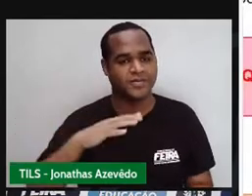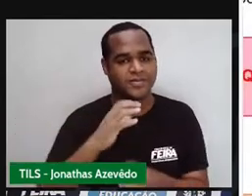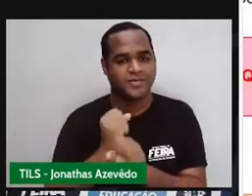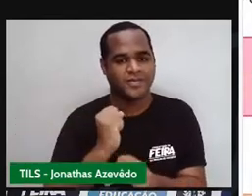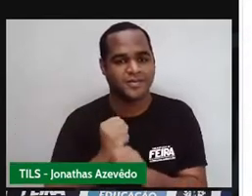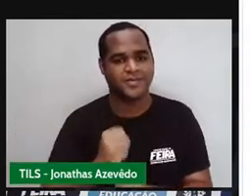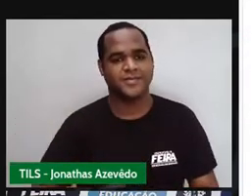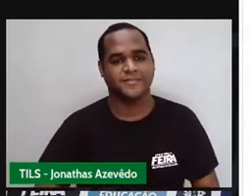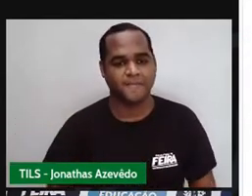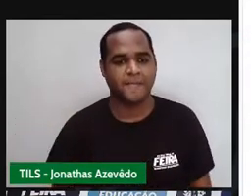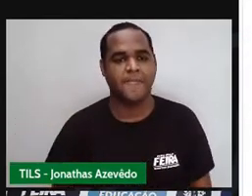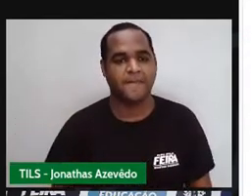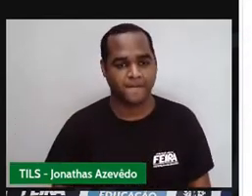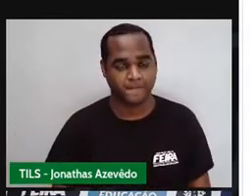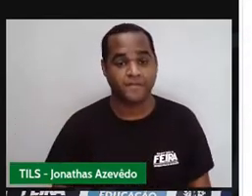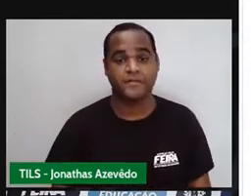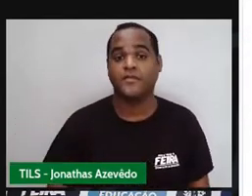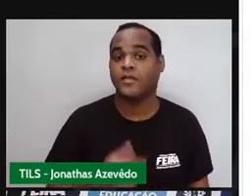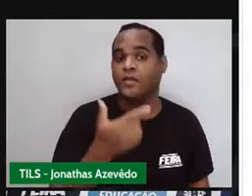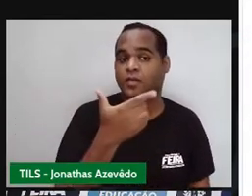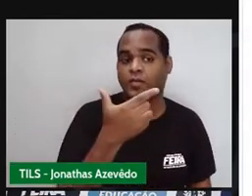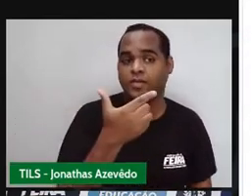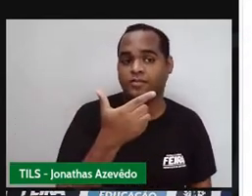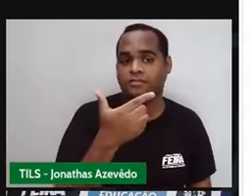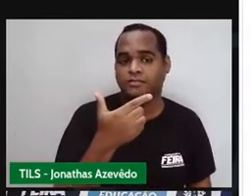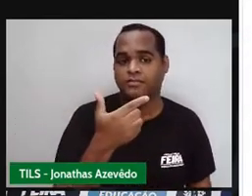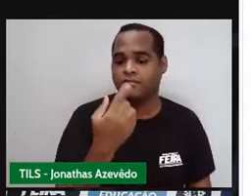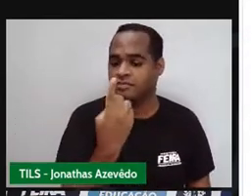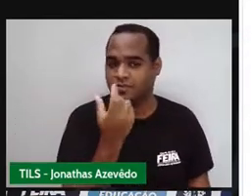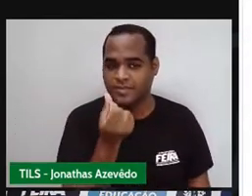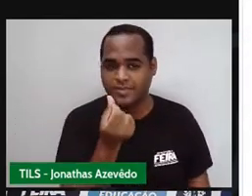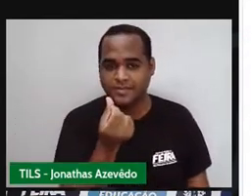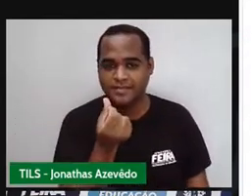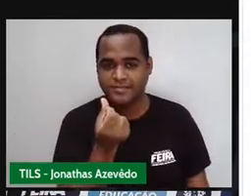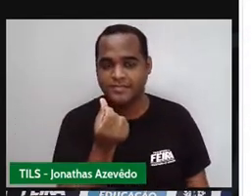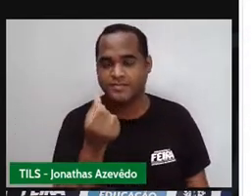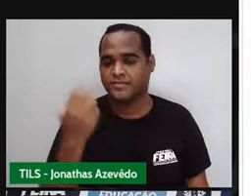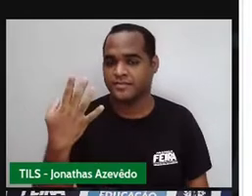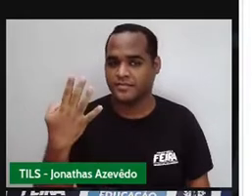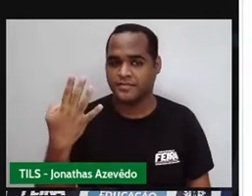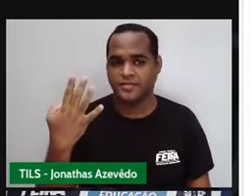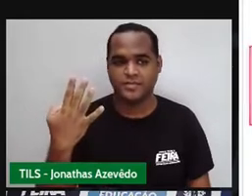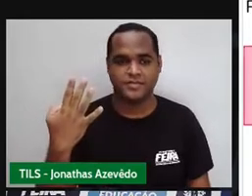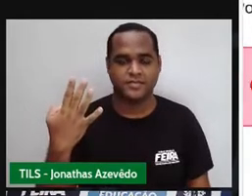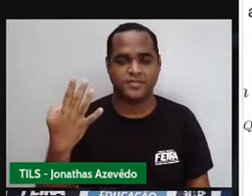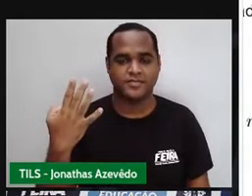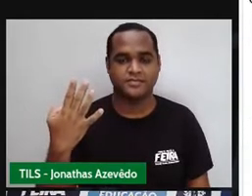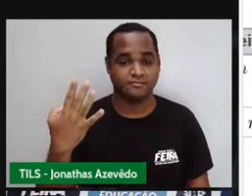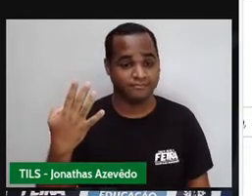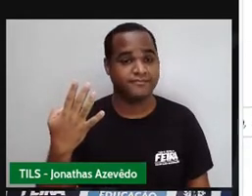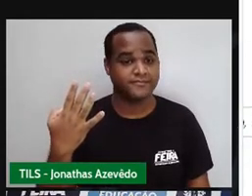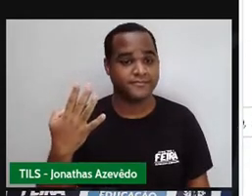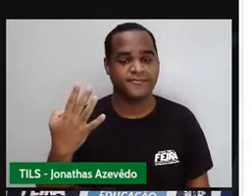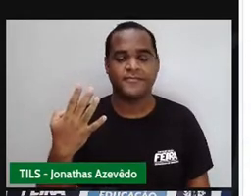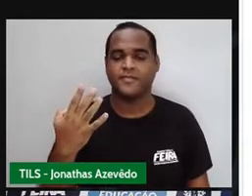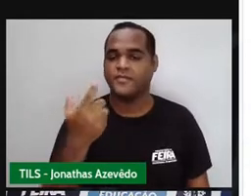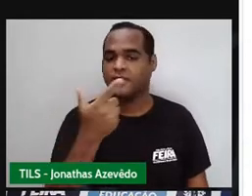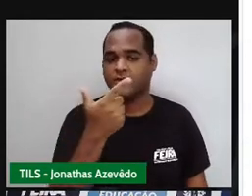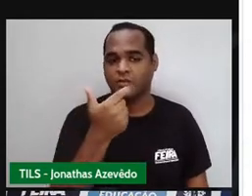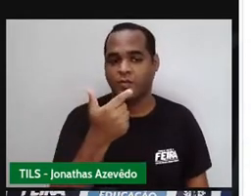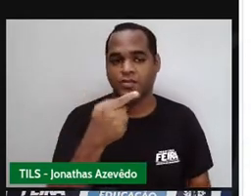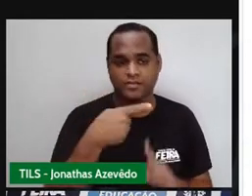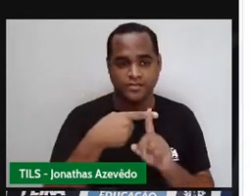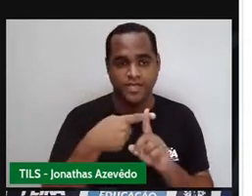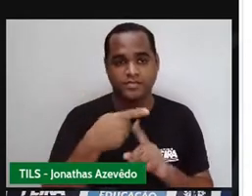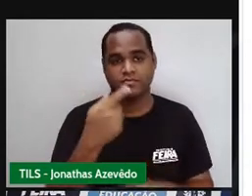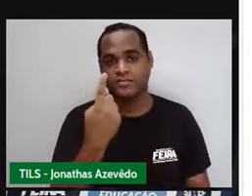vó a 12 do quarto um mais 16 do 42 mais quatro do banheiro Então 12 mais